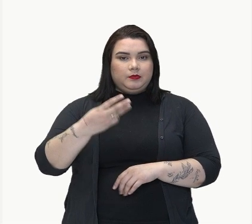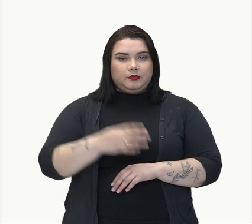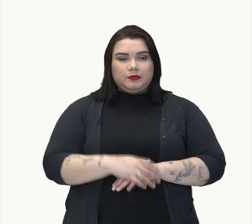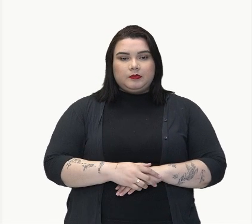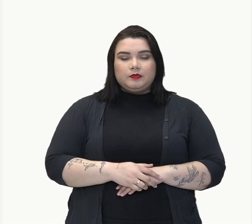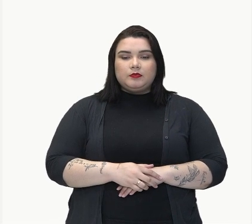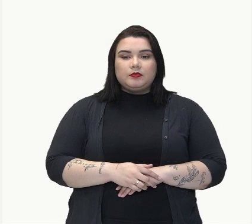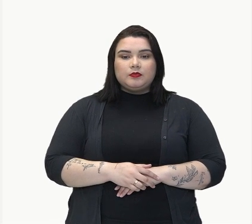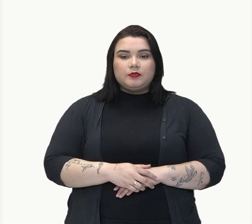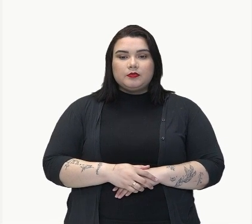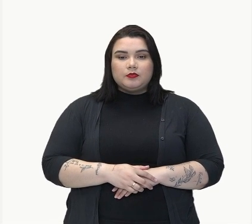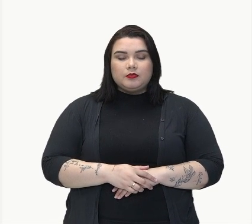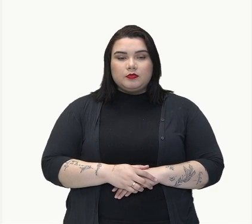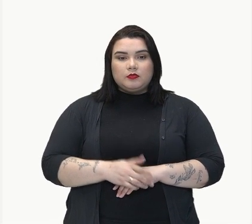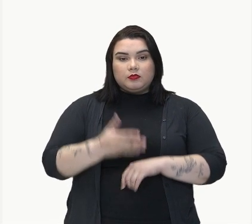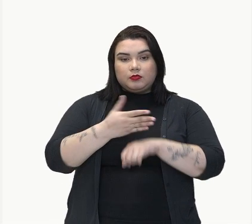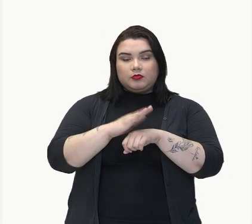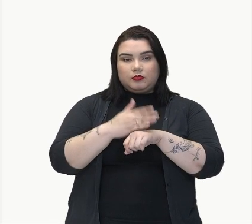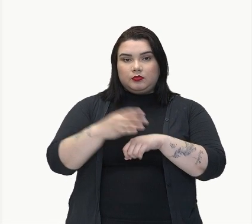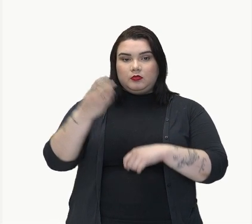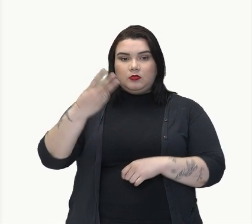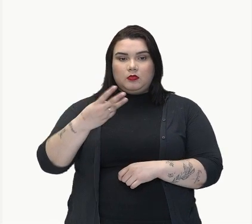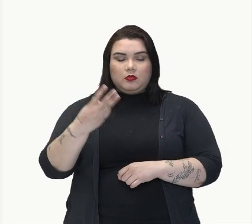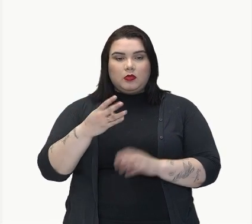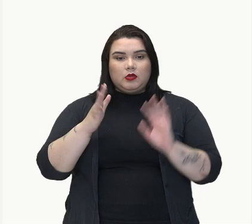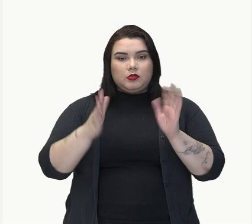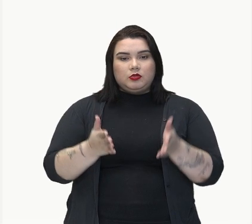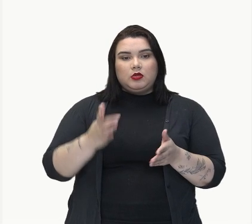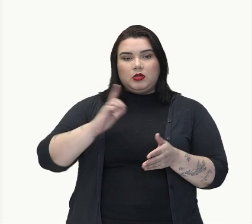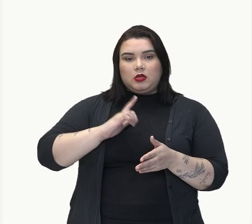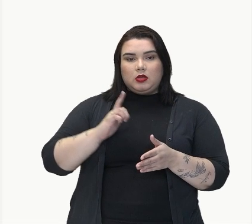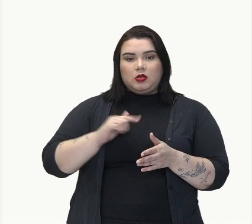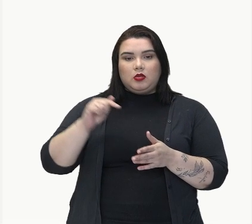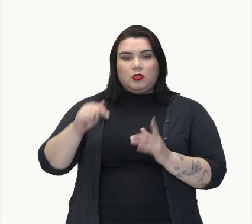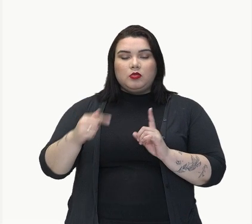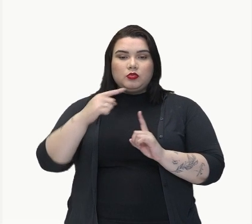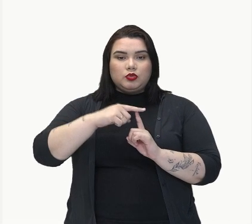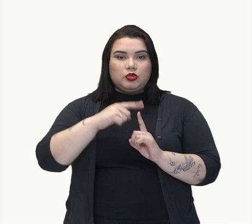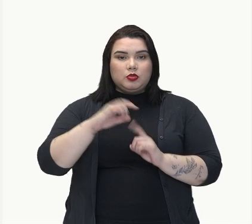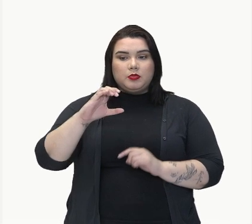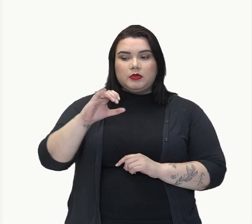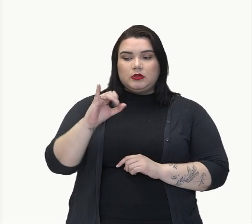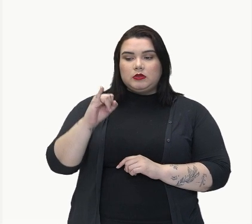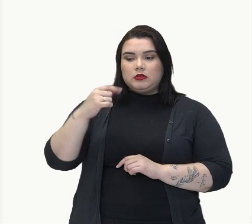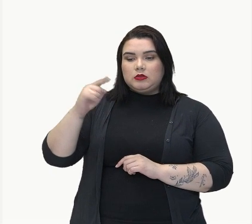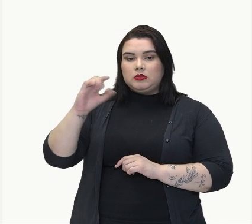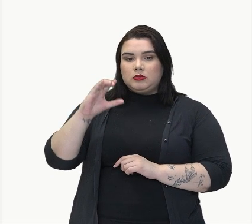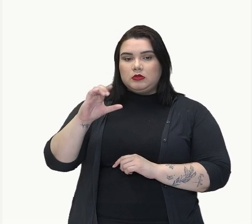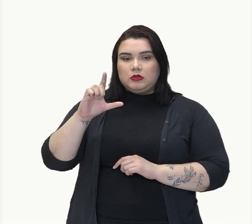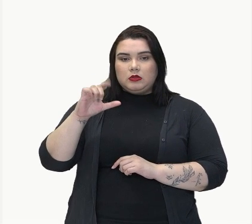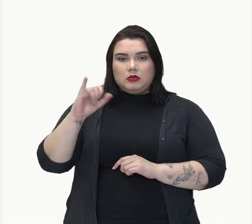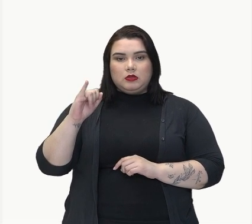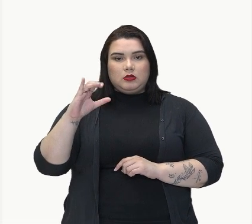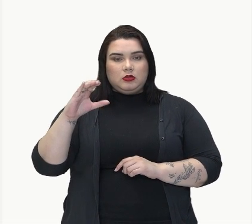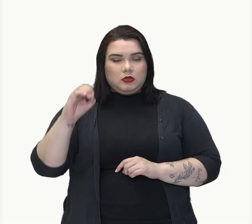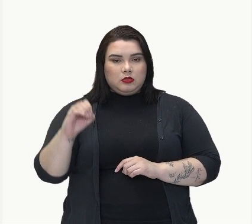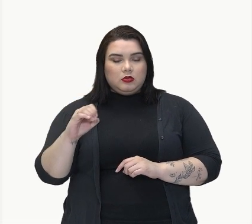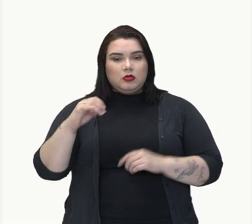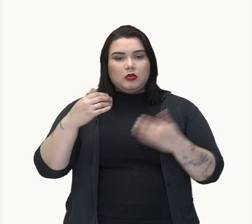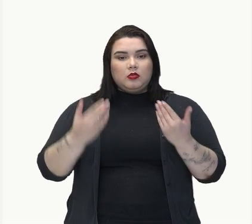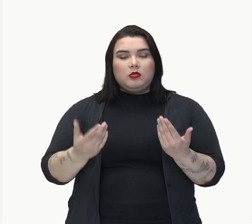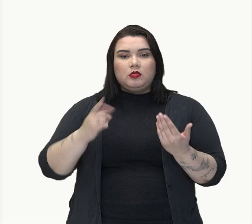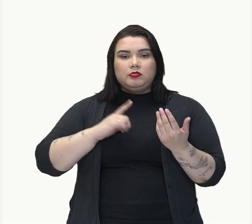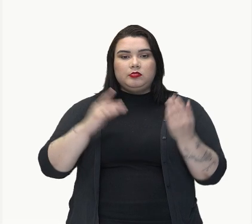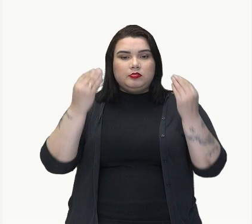3, né? Na aplicação 3, eu já tenho um composto cíclico. Nesse composto cíclico, o que eu vou